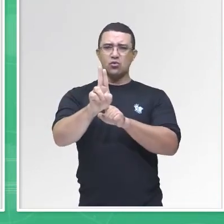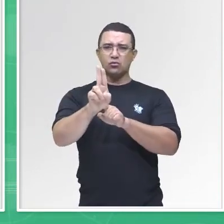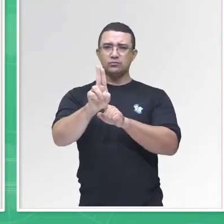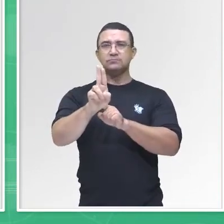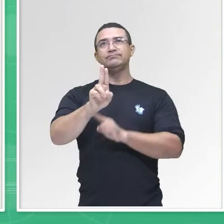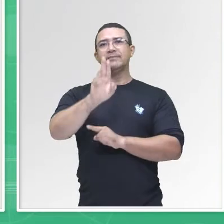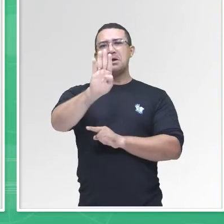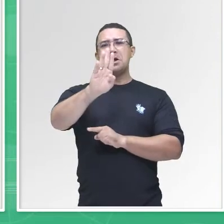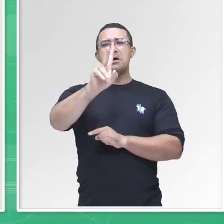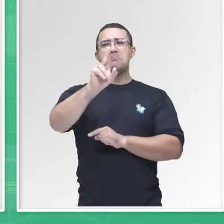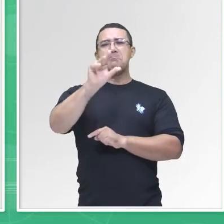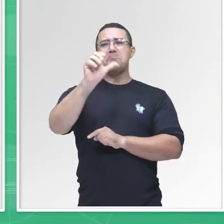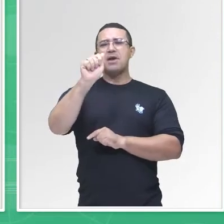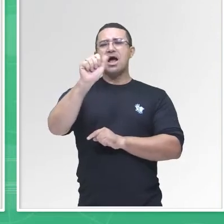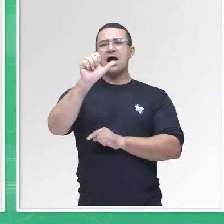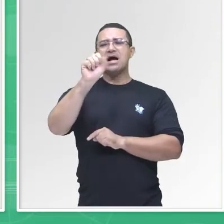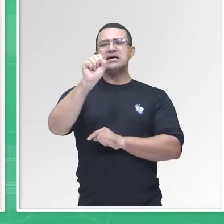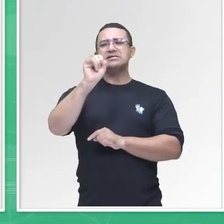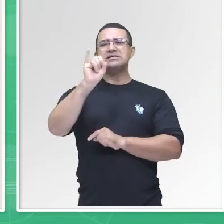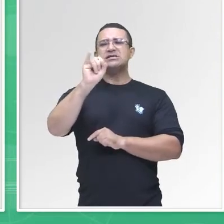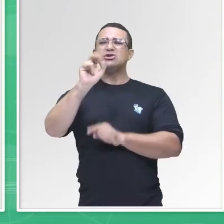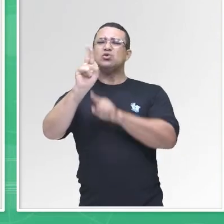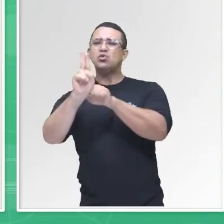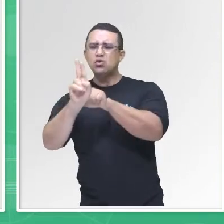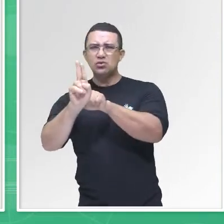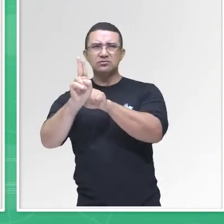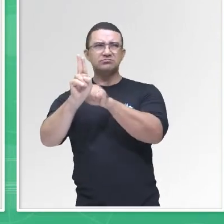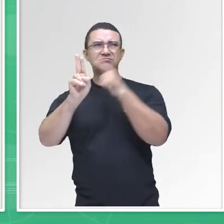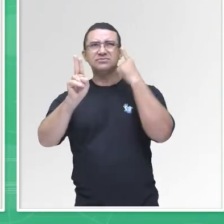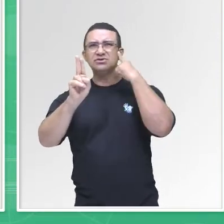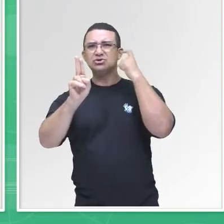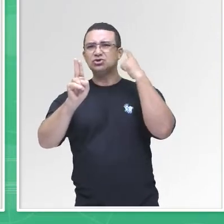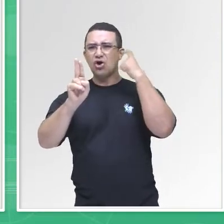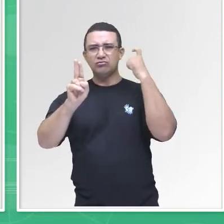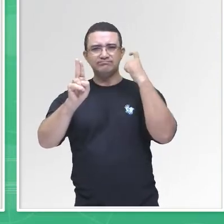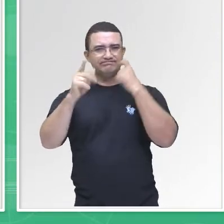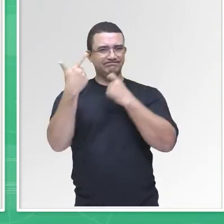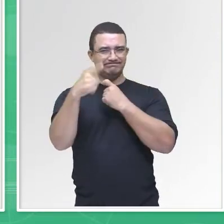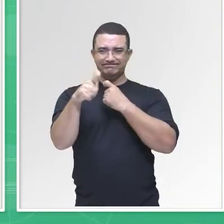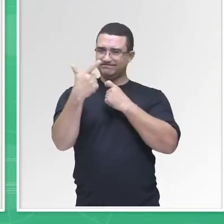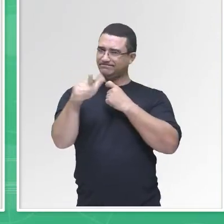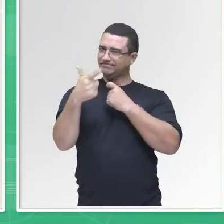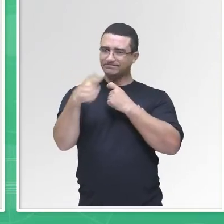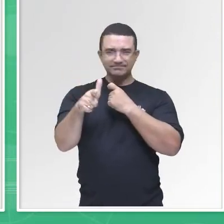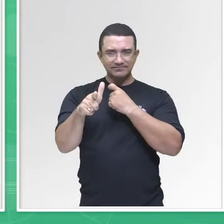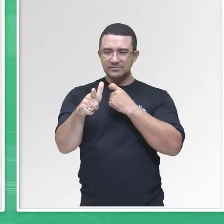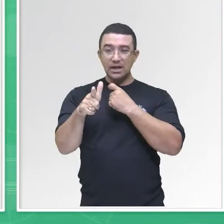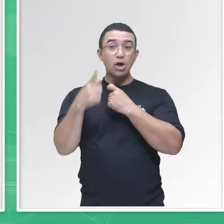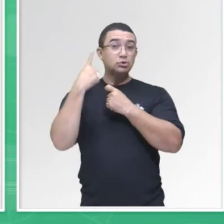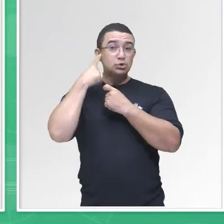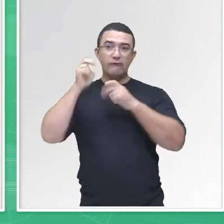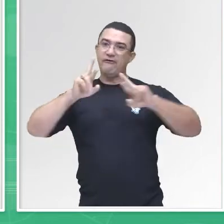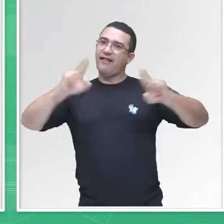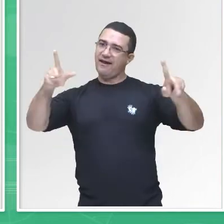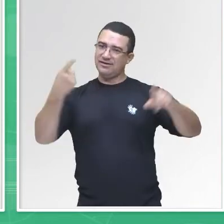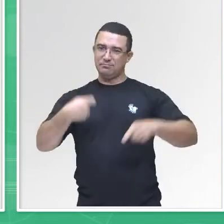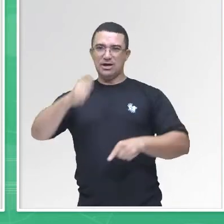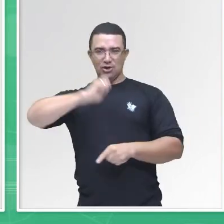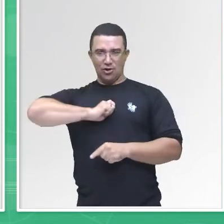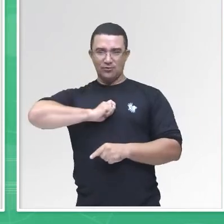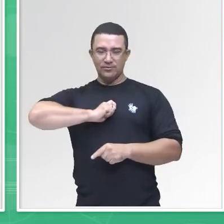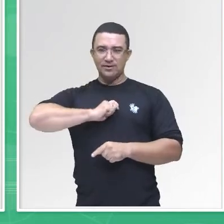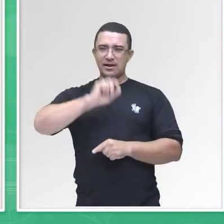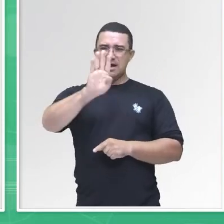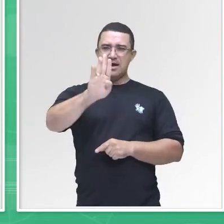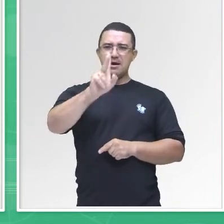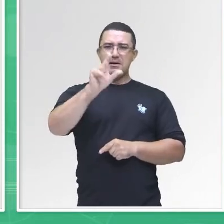Brasil é como se fosse um U no final, mas é um L, né? Na língua espanhola se diz Brasil, Brasil, esse L